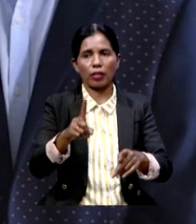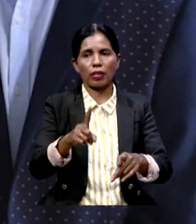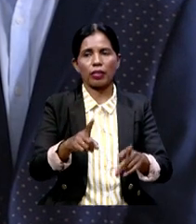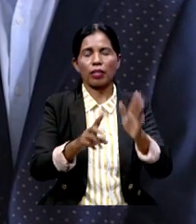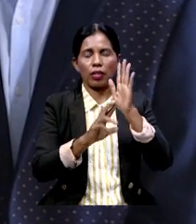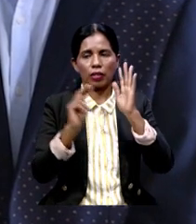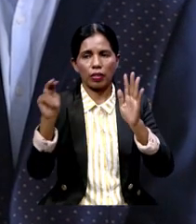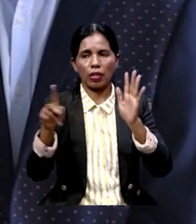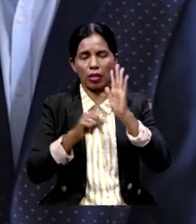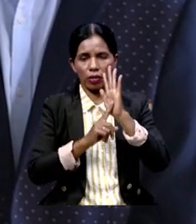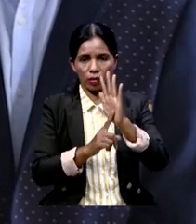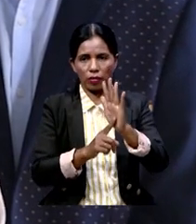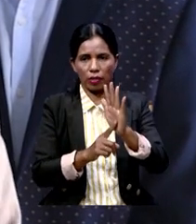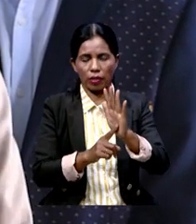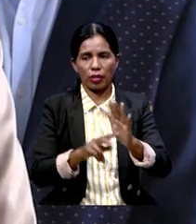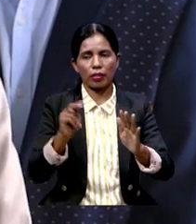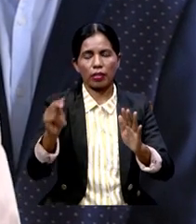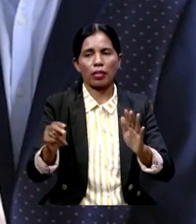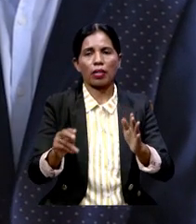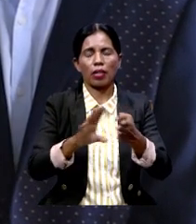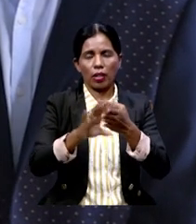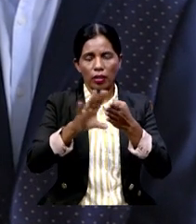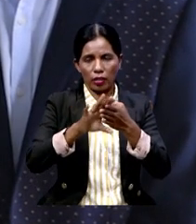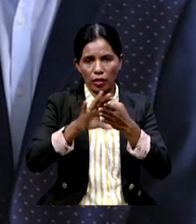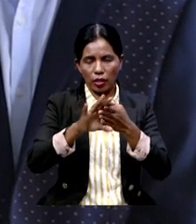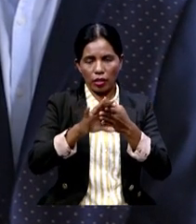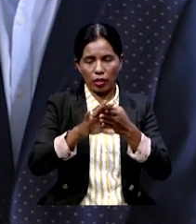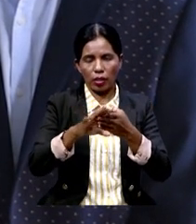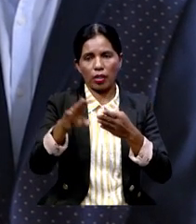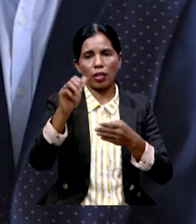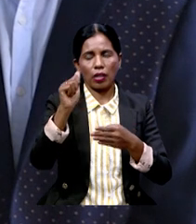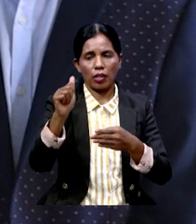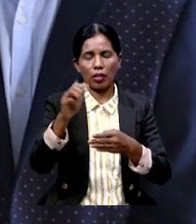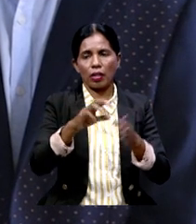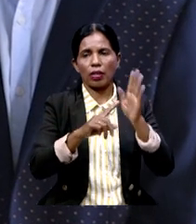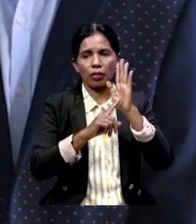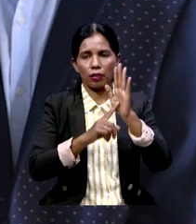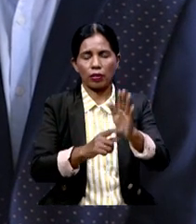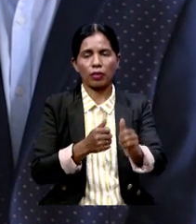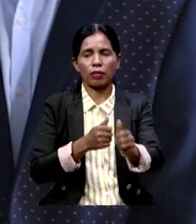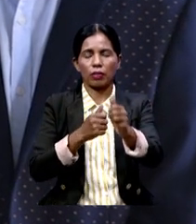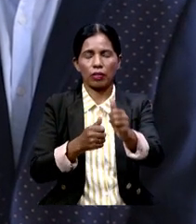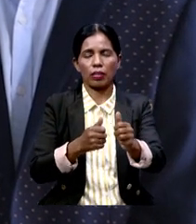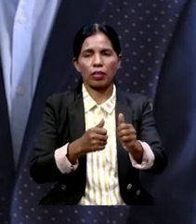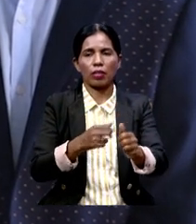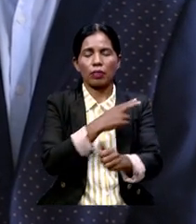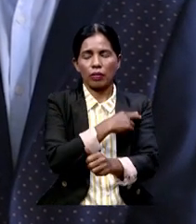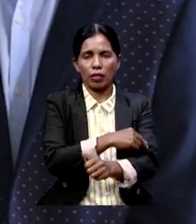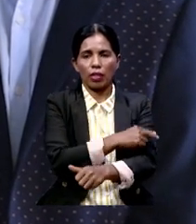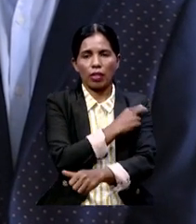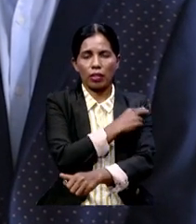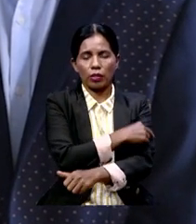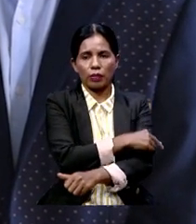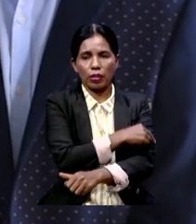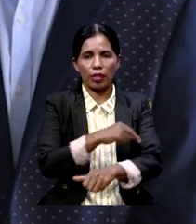niahato, ninia aplicação ba a referência Hospital Nacional Guido Valadares nia.